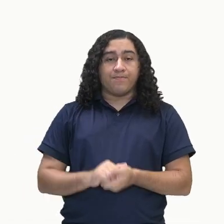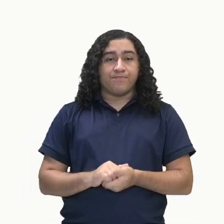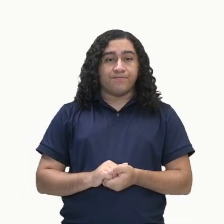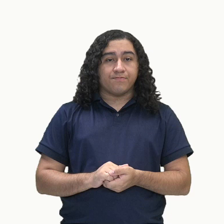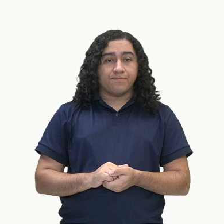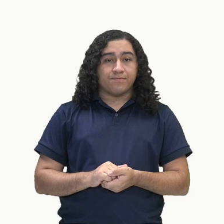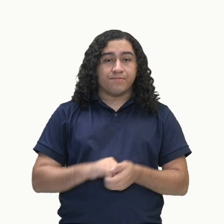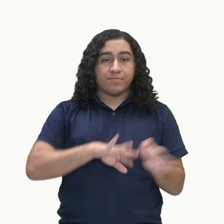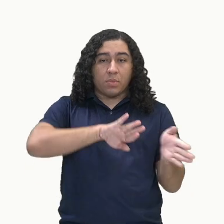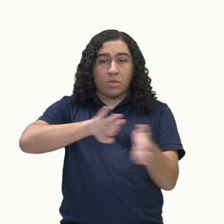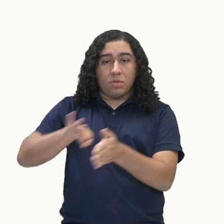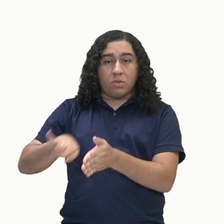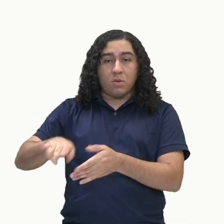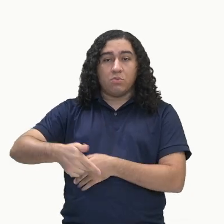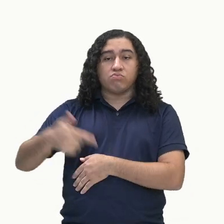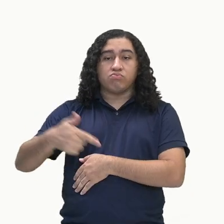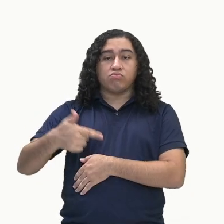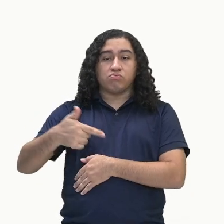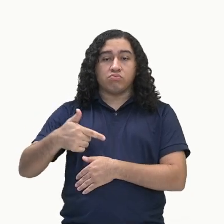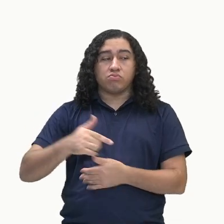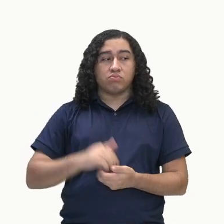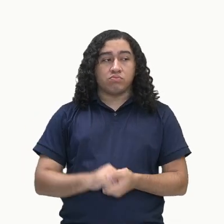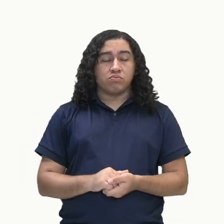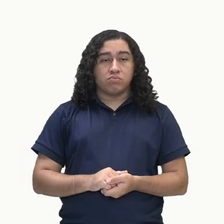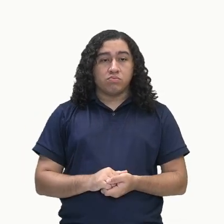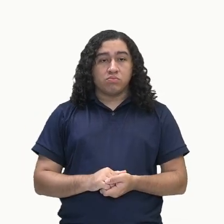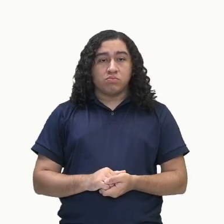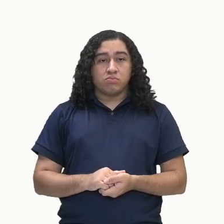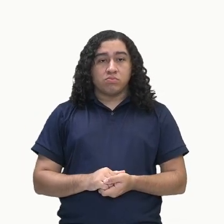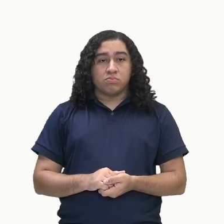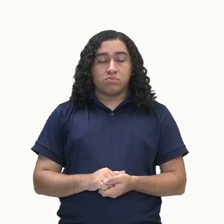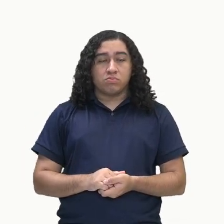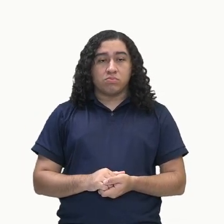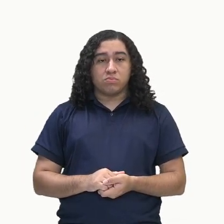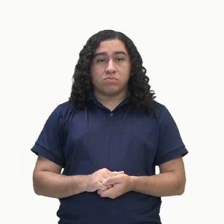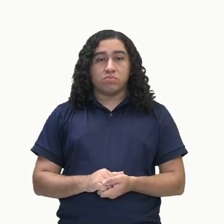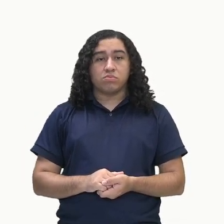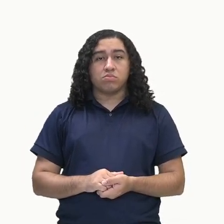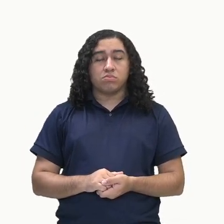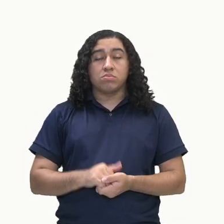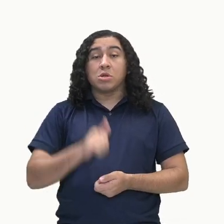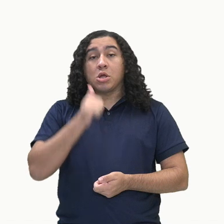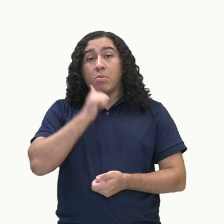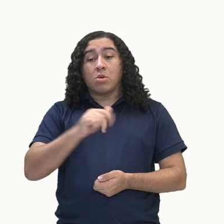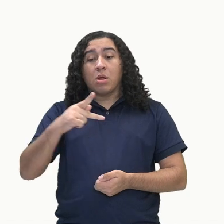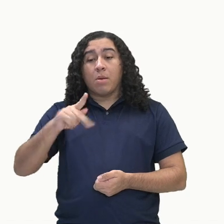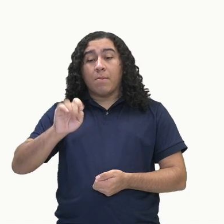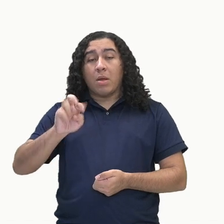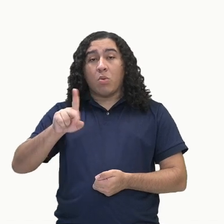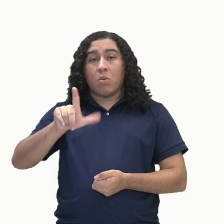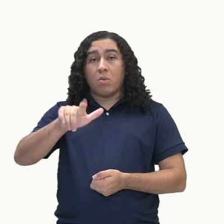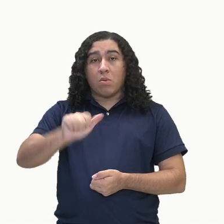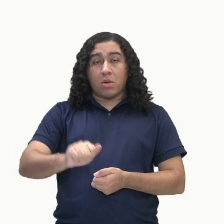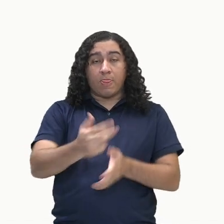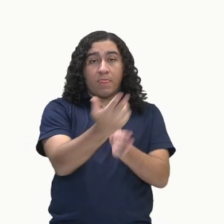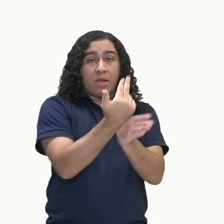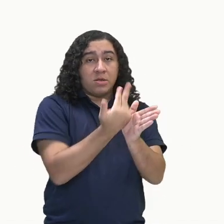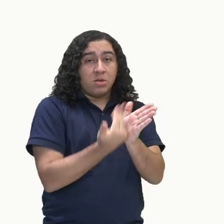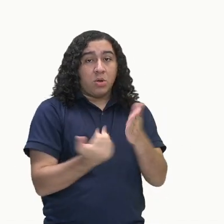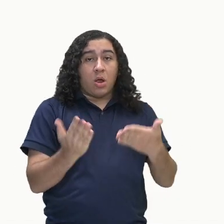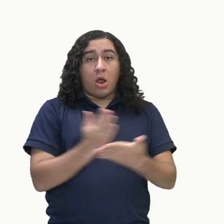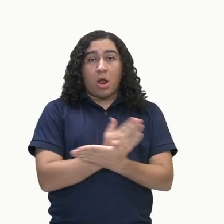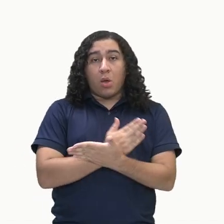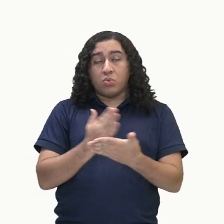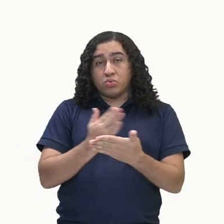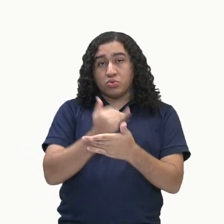aplicação 2. Paula desenhou alguns polígonos. Então, temos aqui, ó, agora a nossa